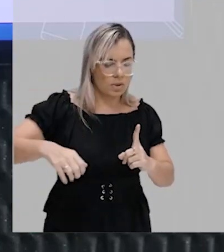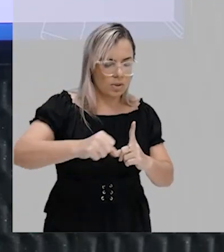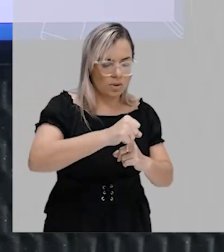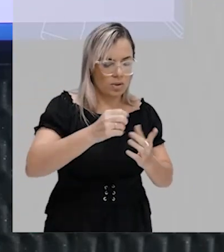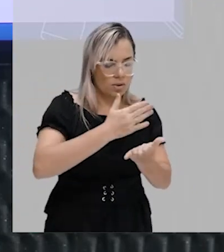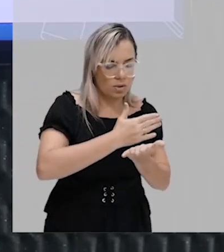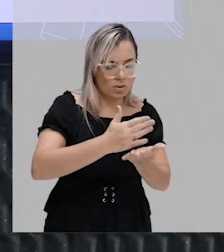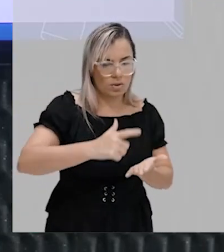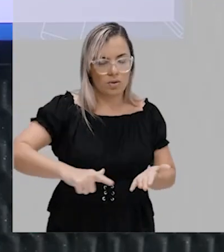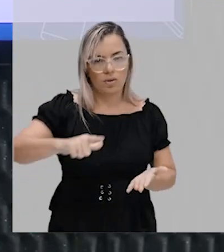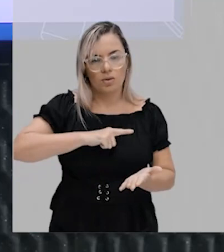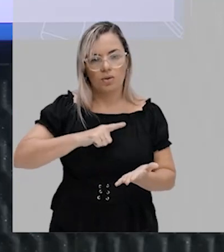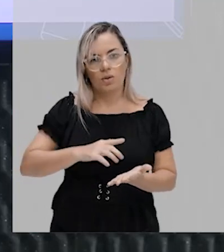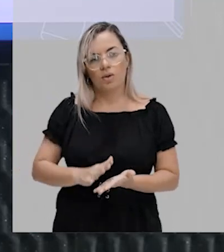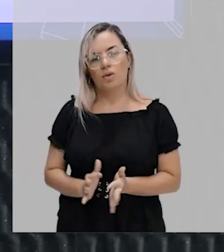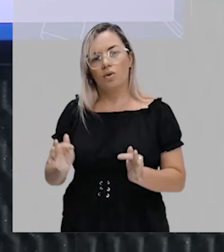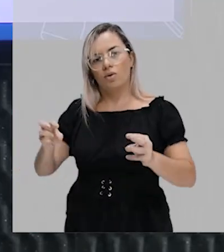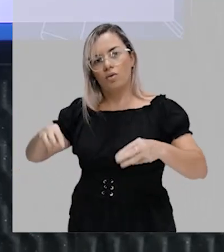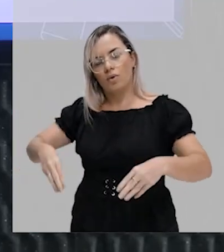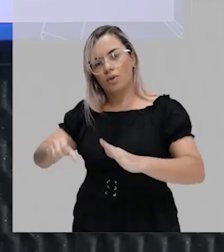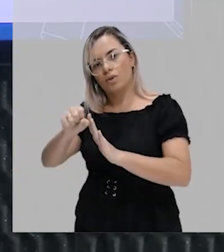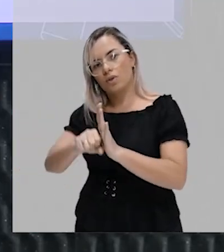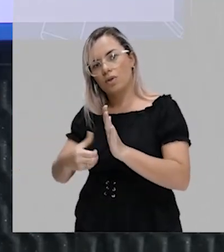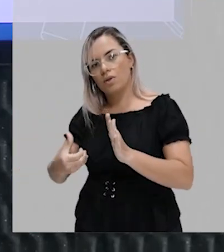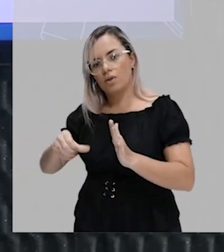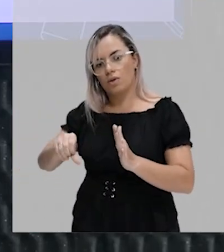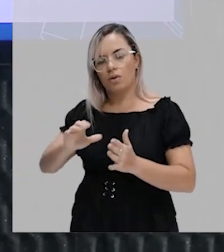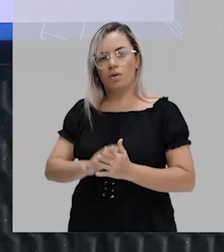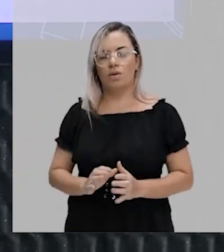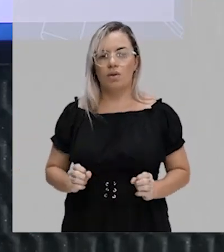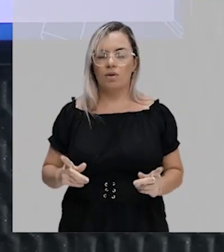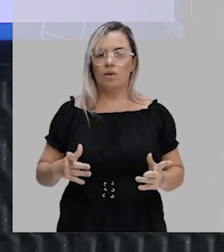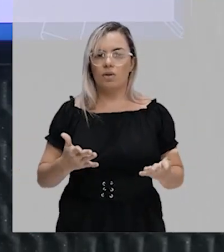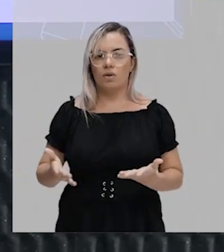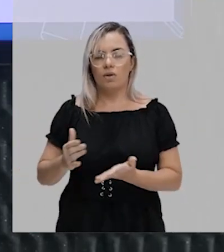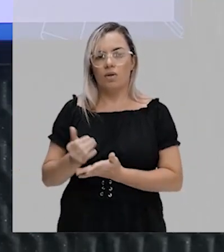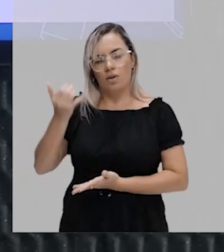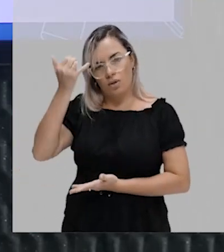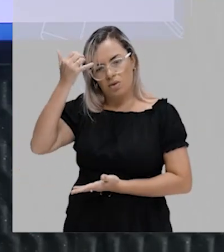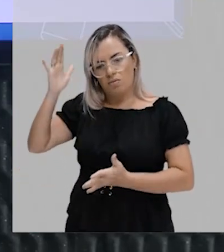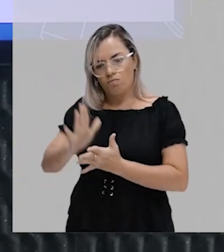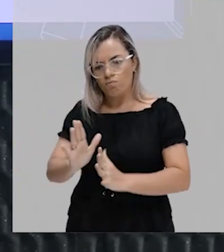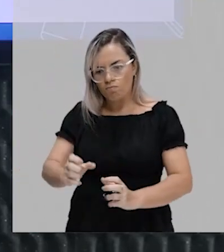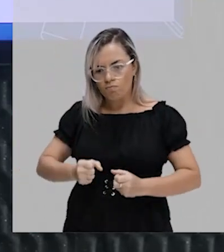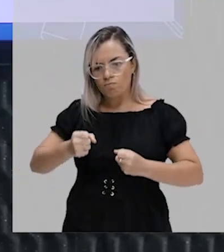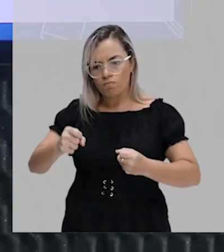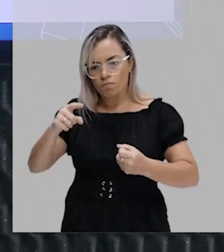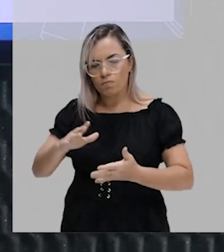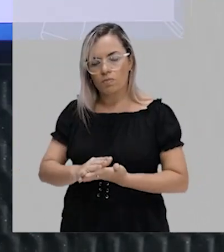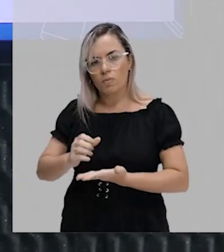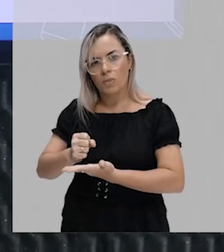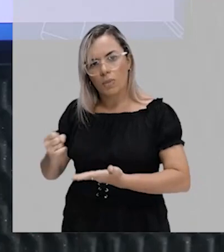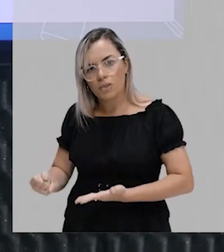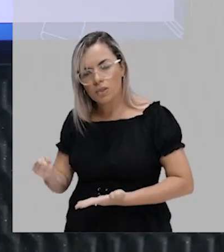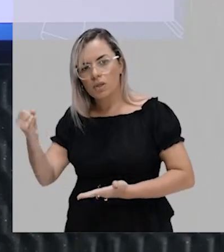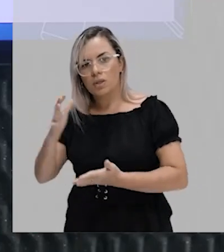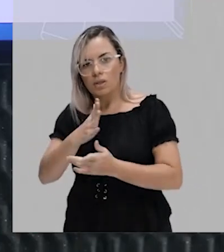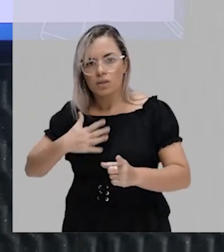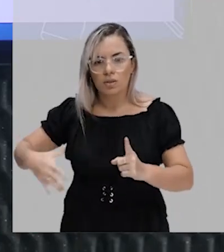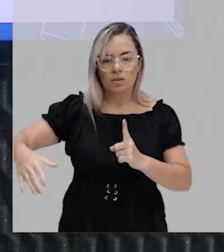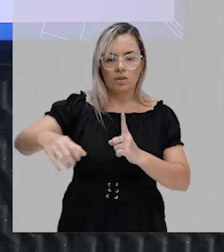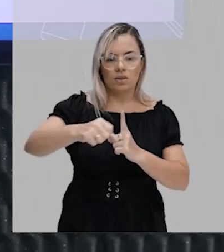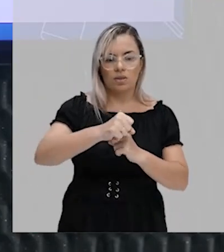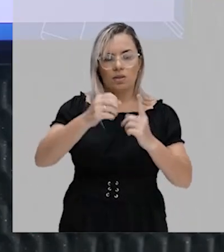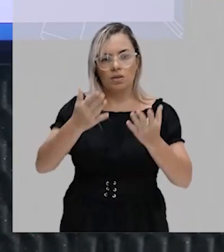ter a partir do final do século XIX. Ok? Então, essa ideia de consolidar a sociologia, que eu estou falando aqui para ti no